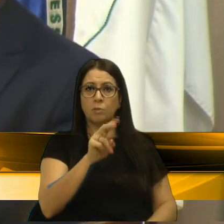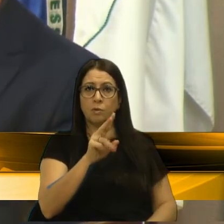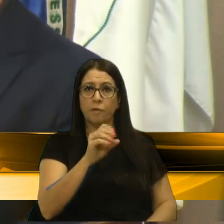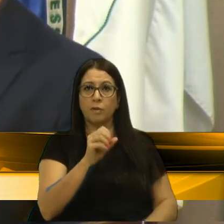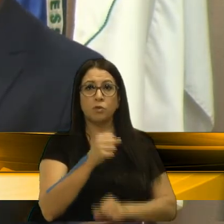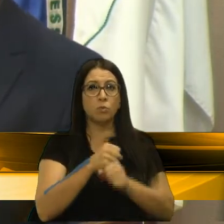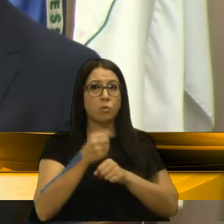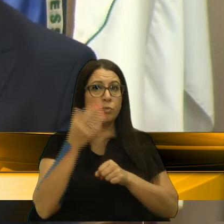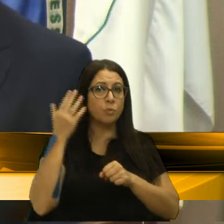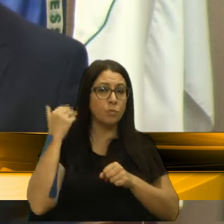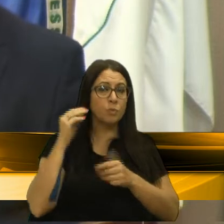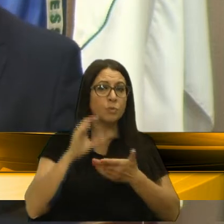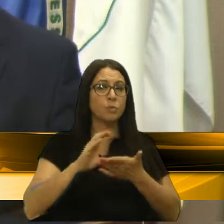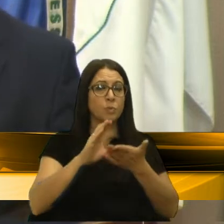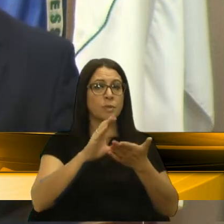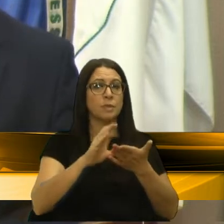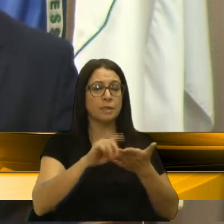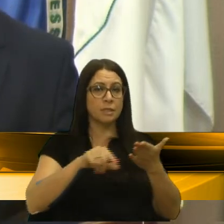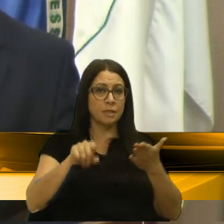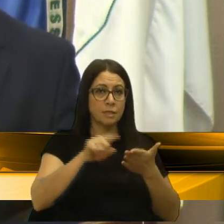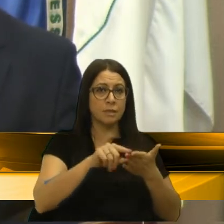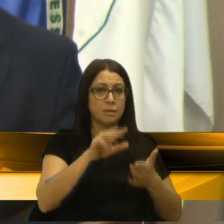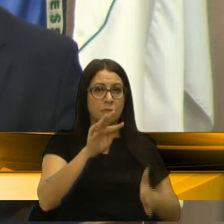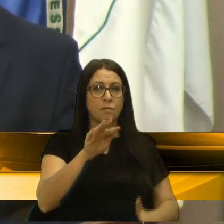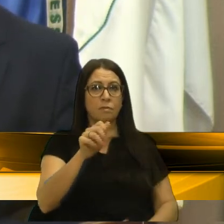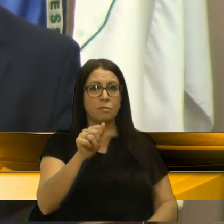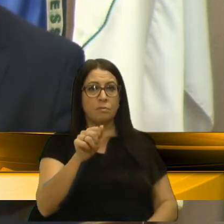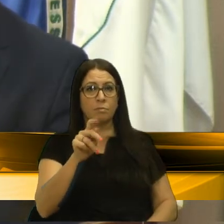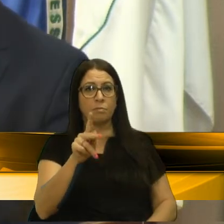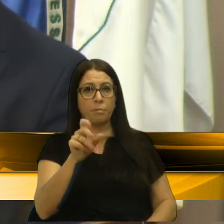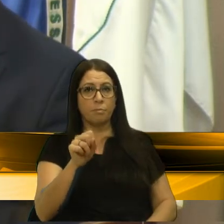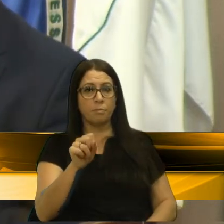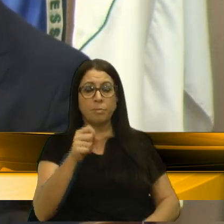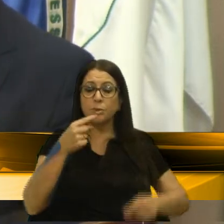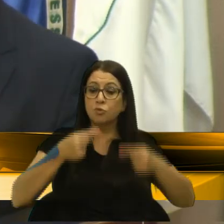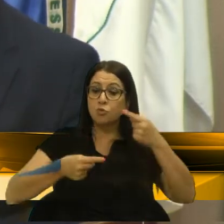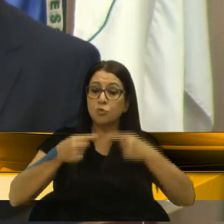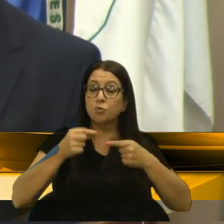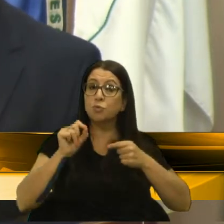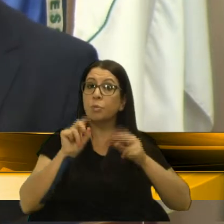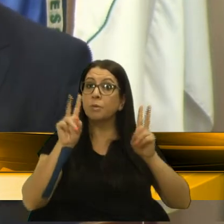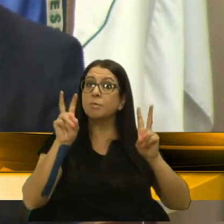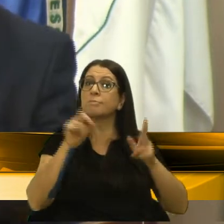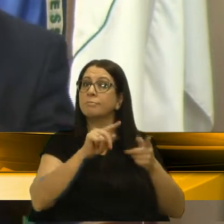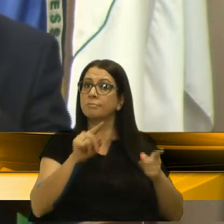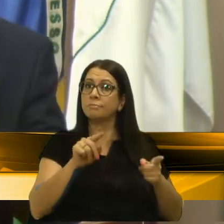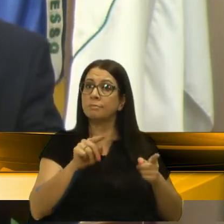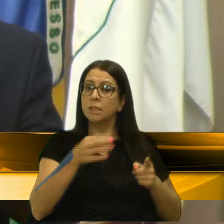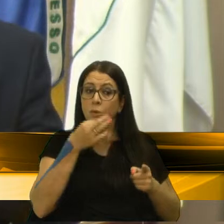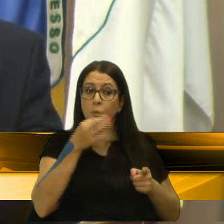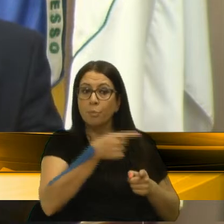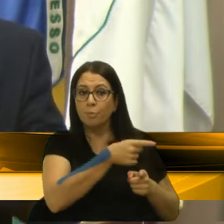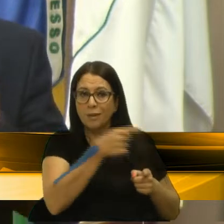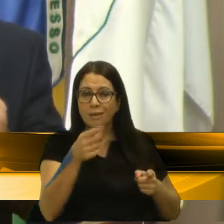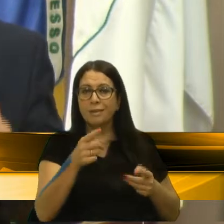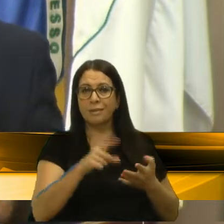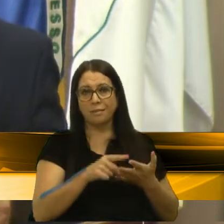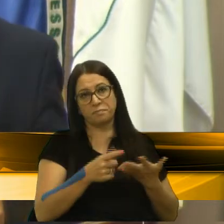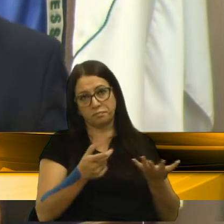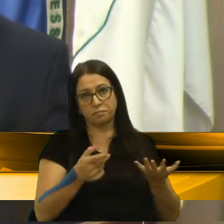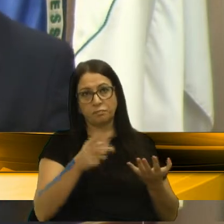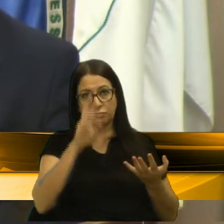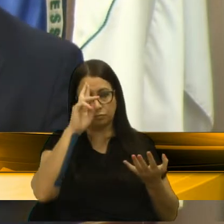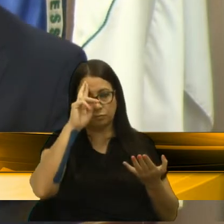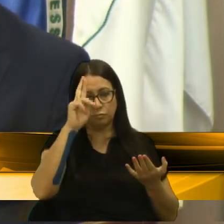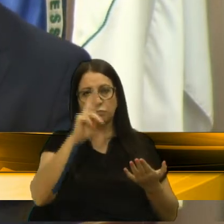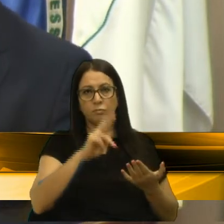ano passado, o Conselho Deliberativo do FAPES discutiu esse assunto, sugeriu ao então